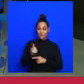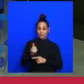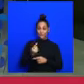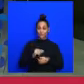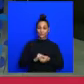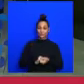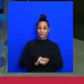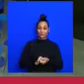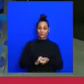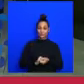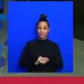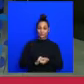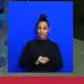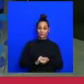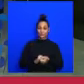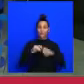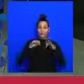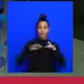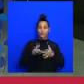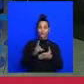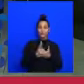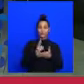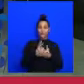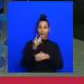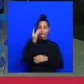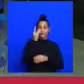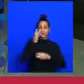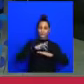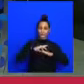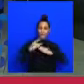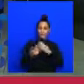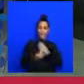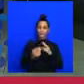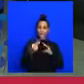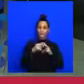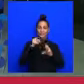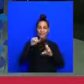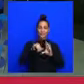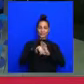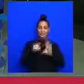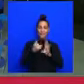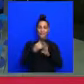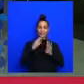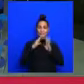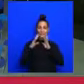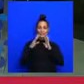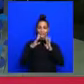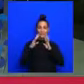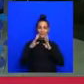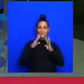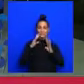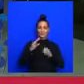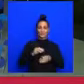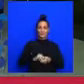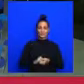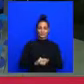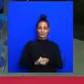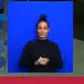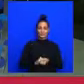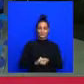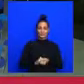2.651. A nossa transmissão segue ao vivo pelos perfis da Caixa e da Rede TV no YouTube e no